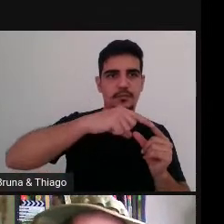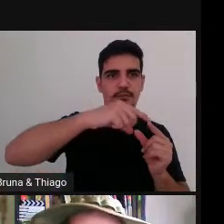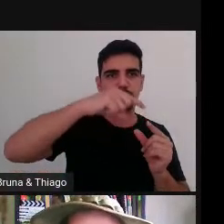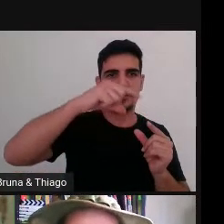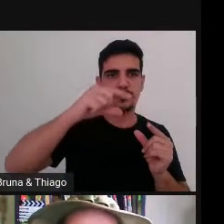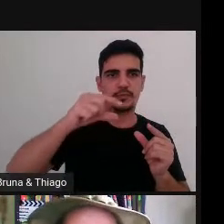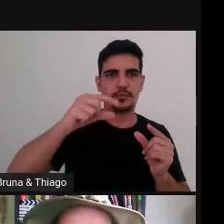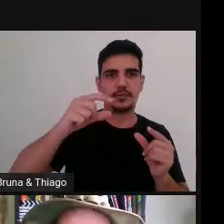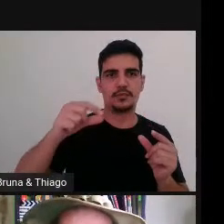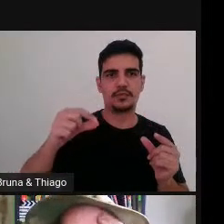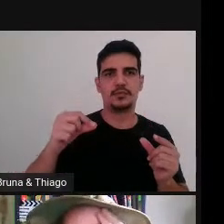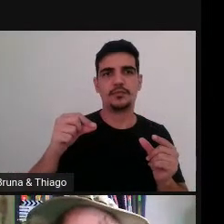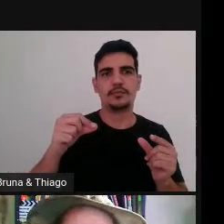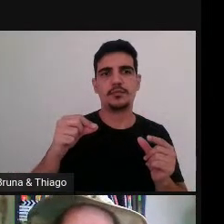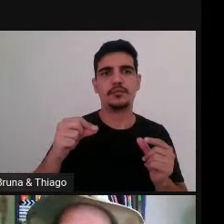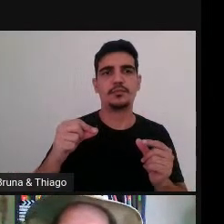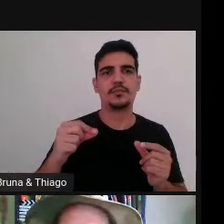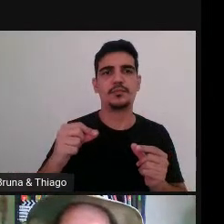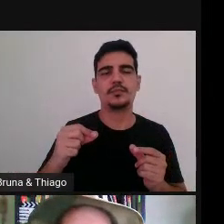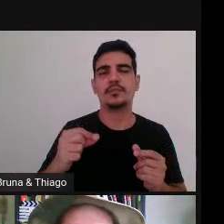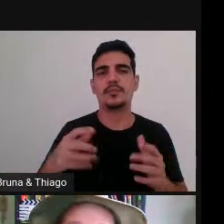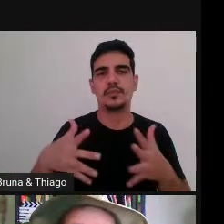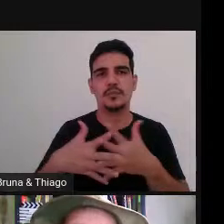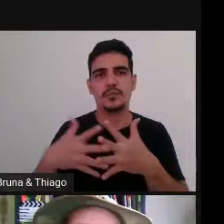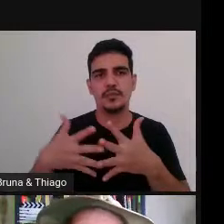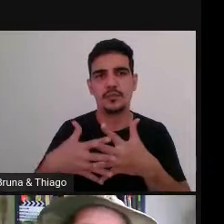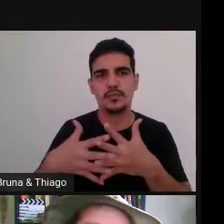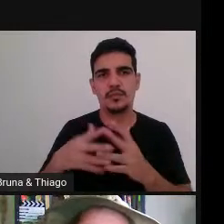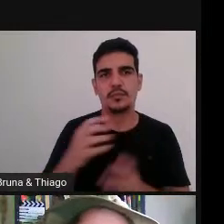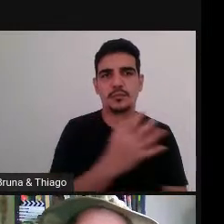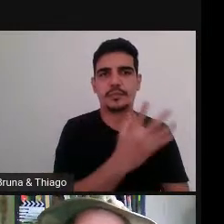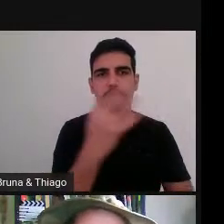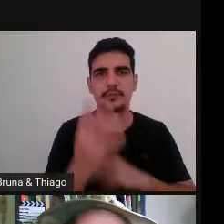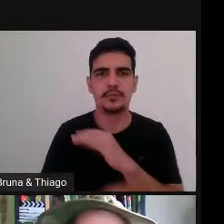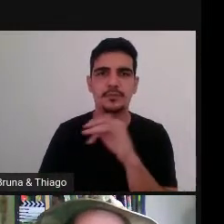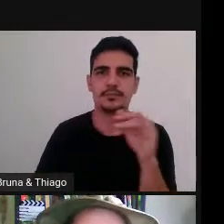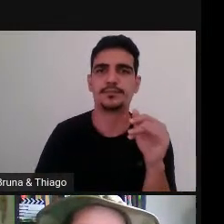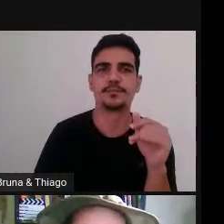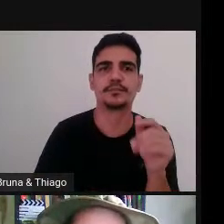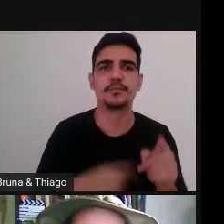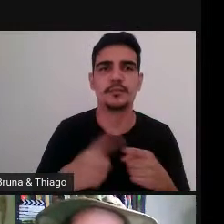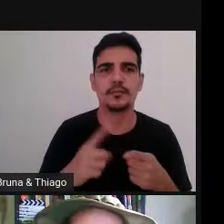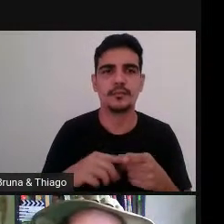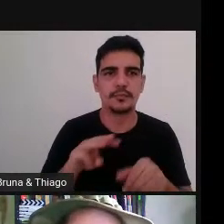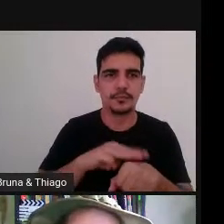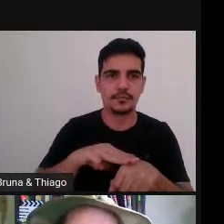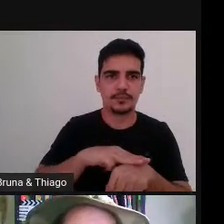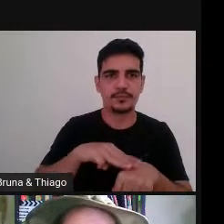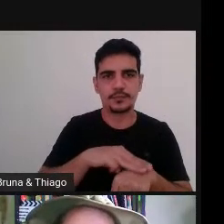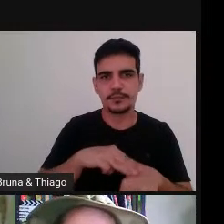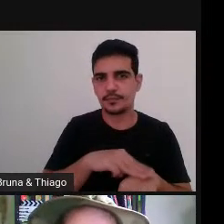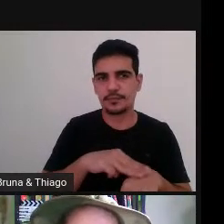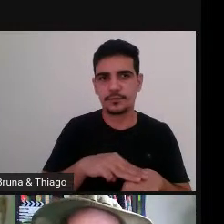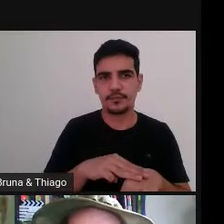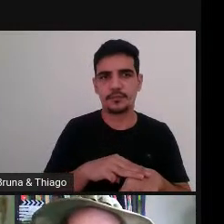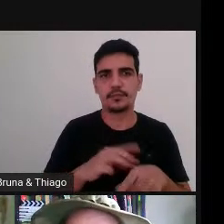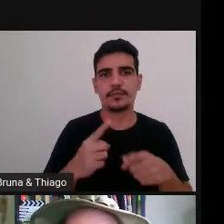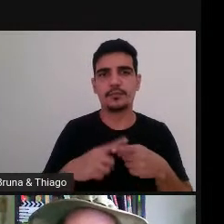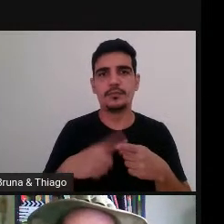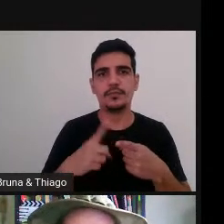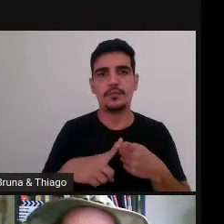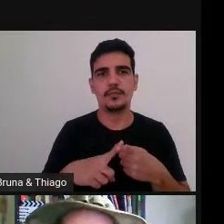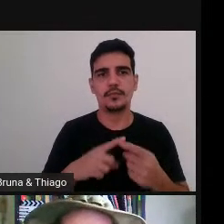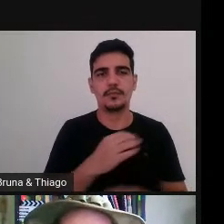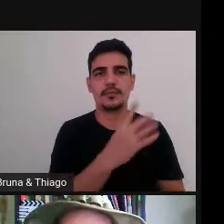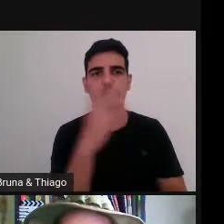ficam no chão da floresta. Tá tendo muitos casos, né, dessas cobras aqui. A gente não sabe se o impacto ambiental, né,